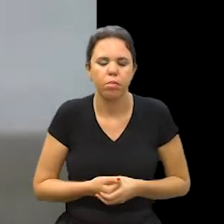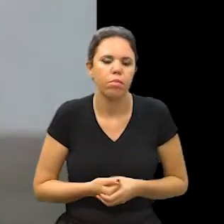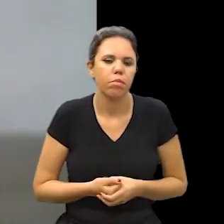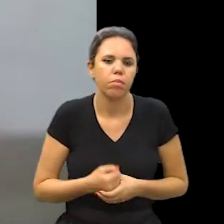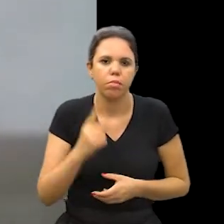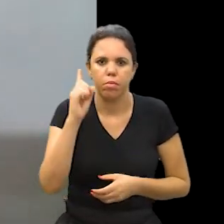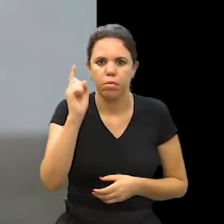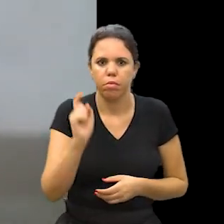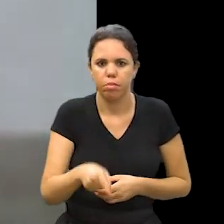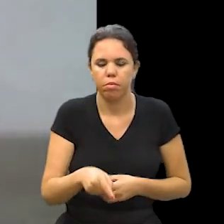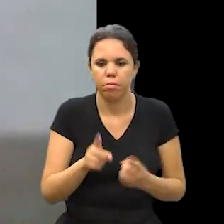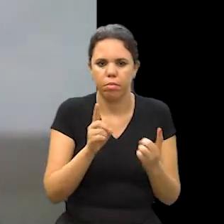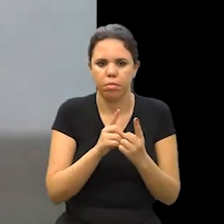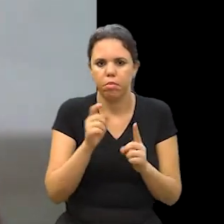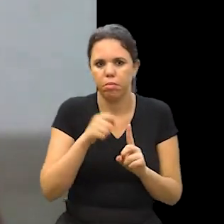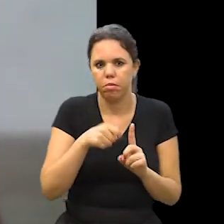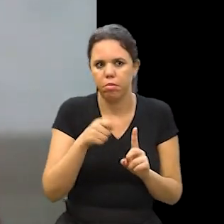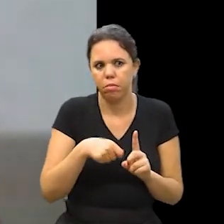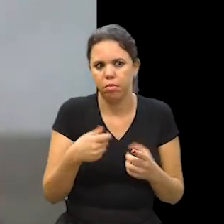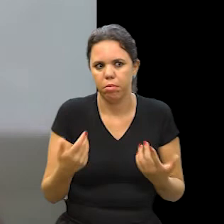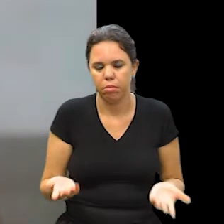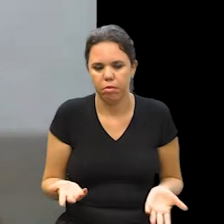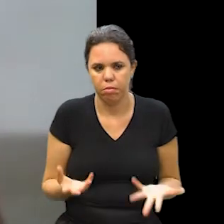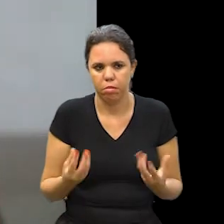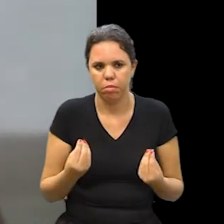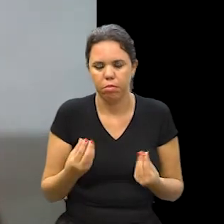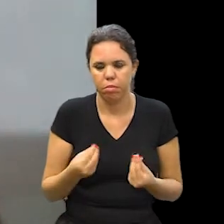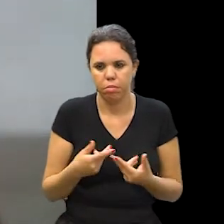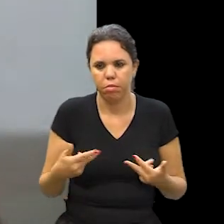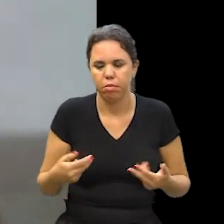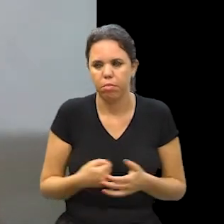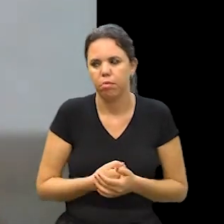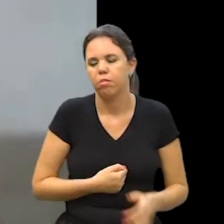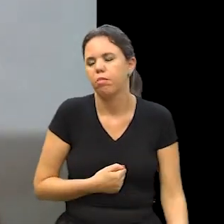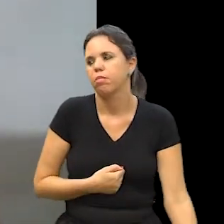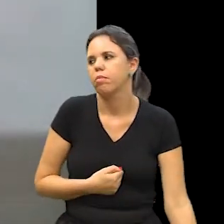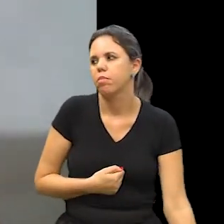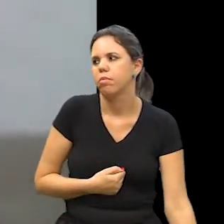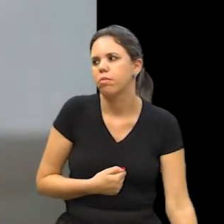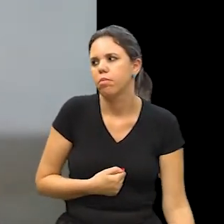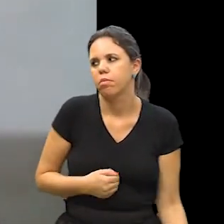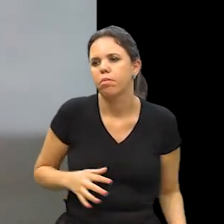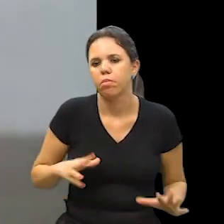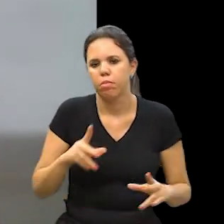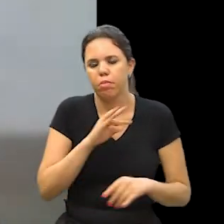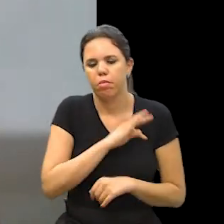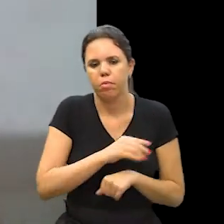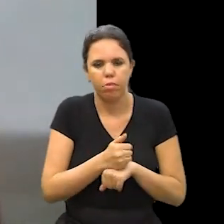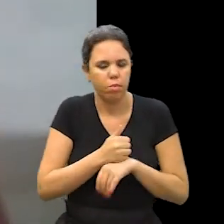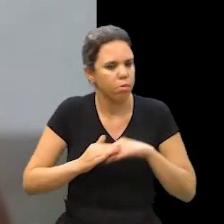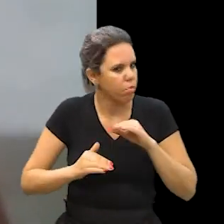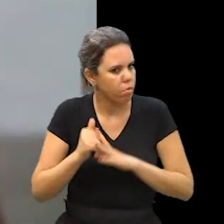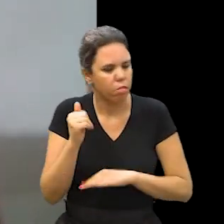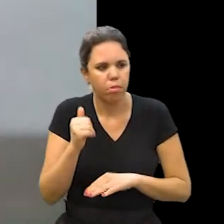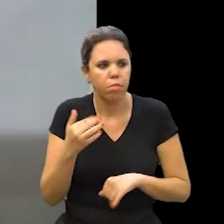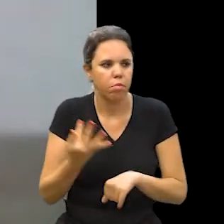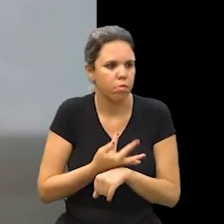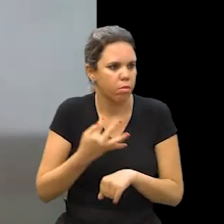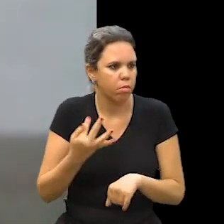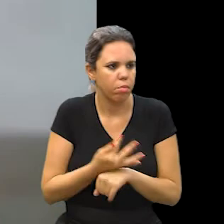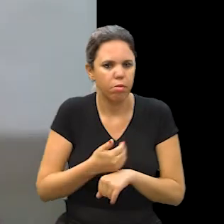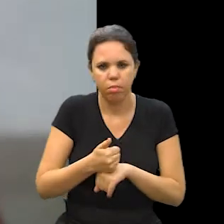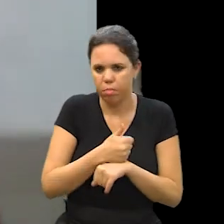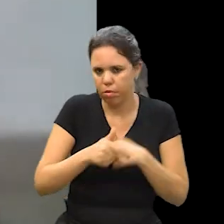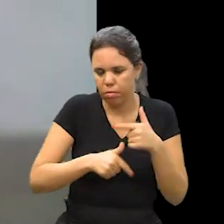mais de 1.000 atendimentos mês, então é bastante coisa, né, todos os técnicos, muitos passam por várias